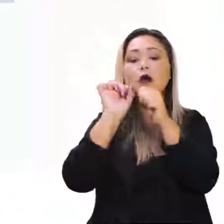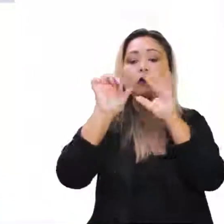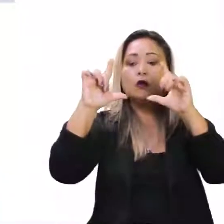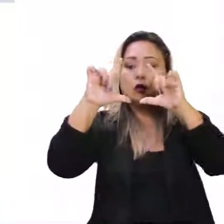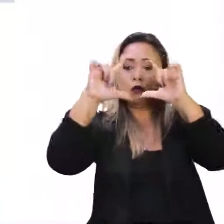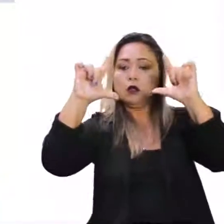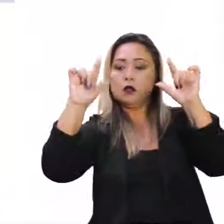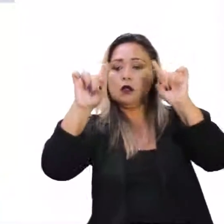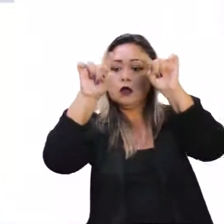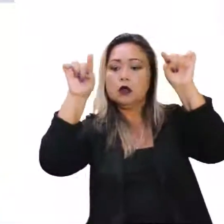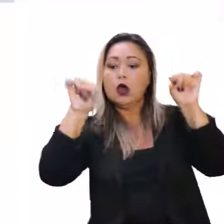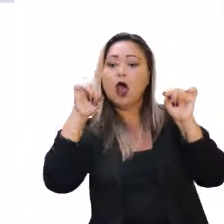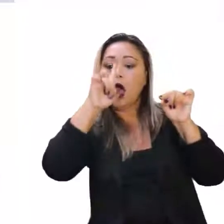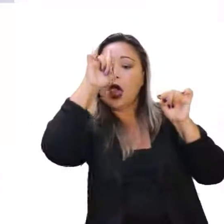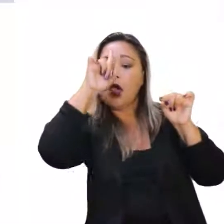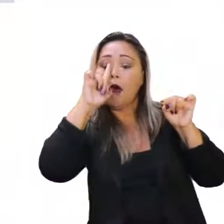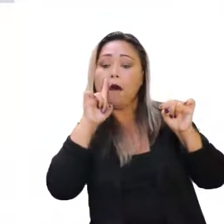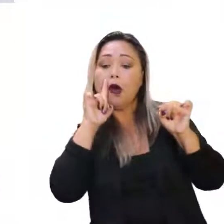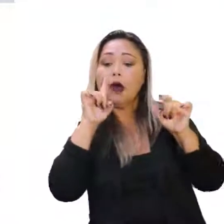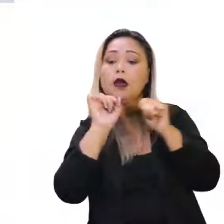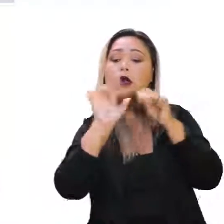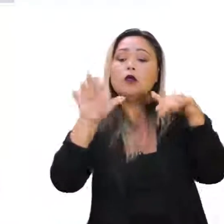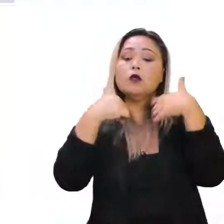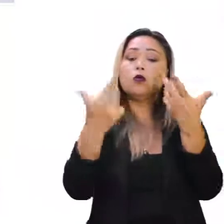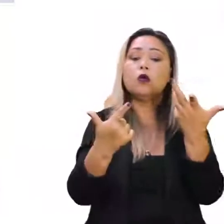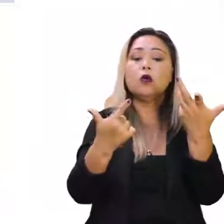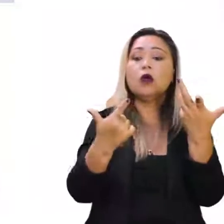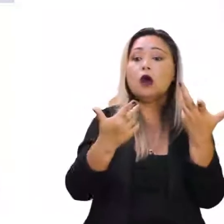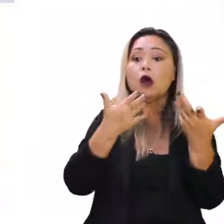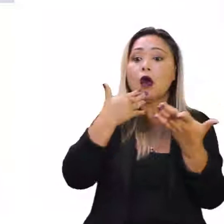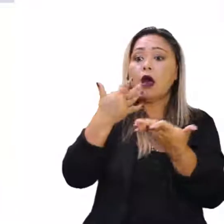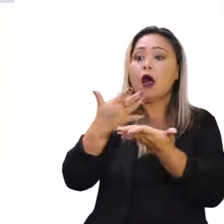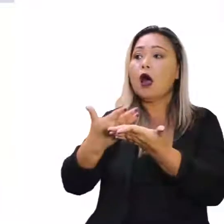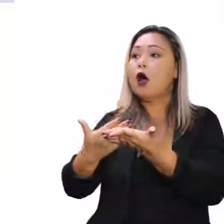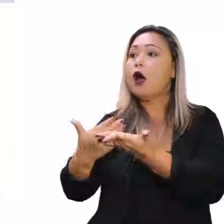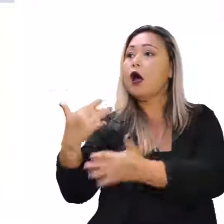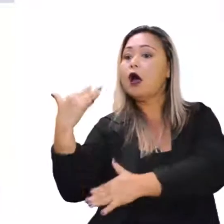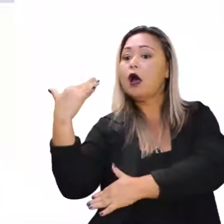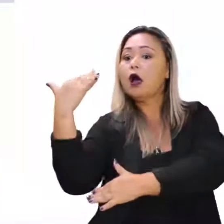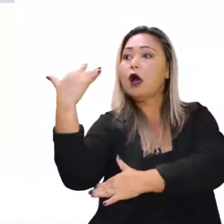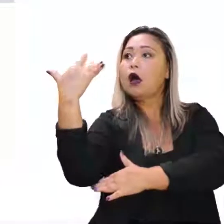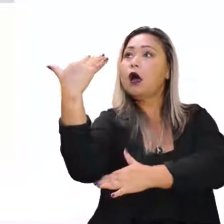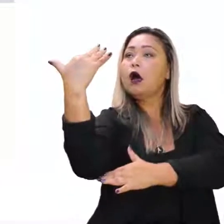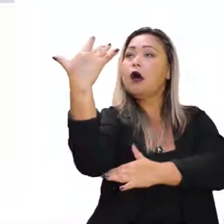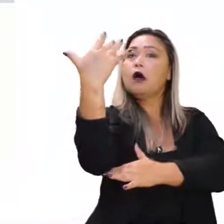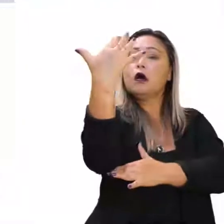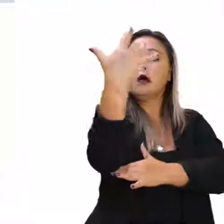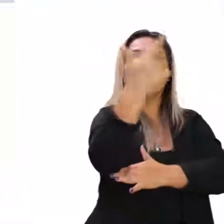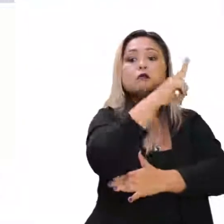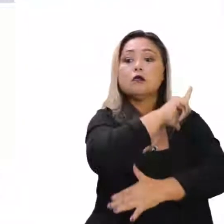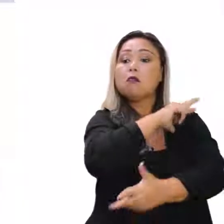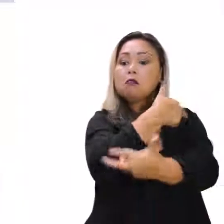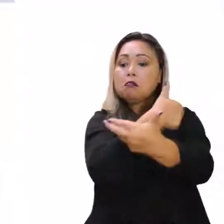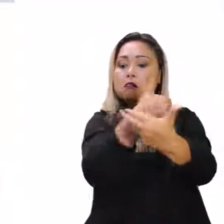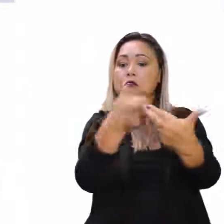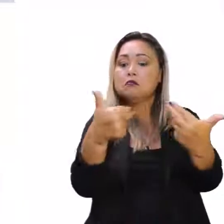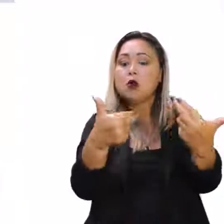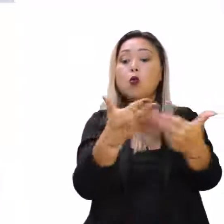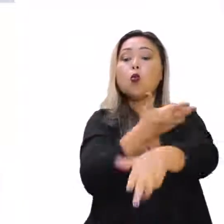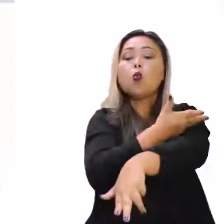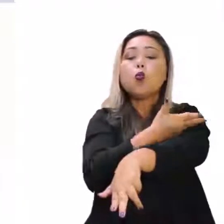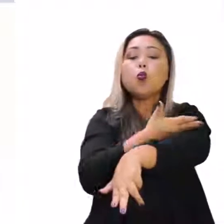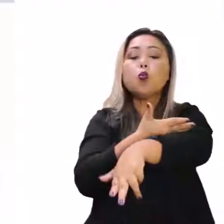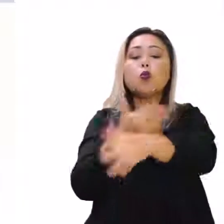retângulo verde e o losango amarelo. Debré era encantado pelas paisagens exuberantes e inéditas e os